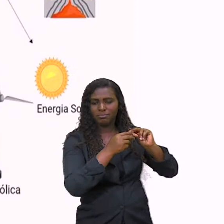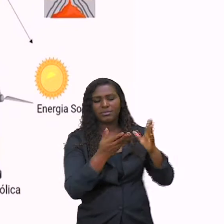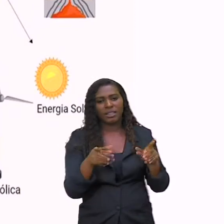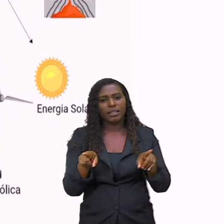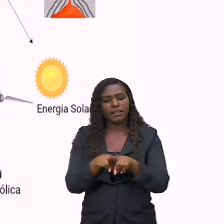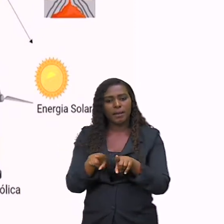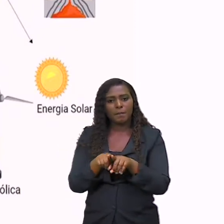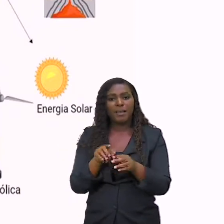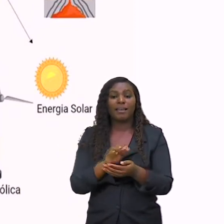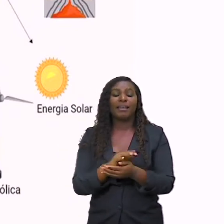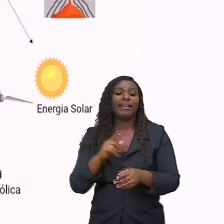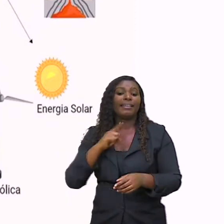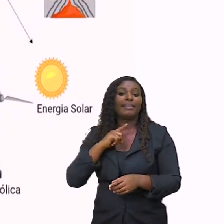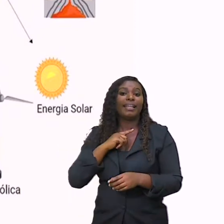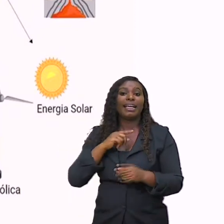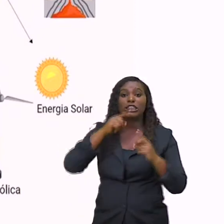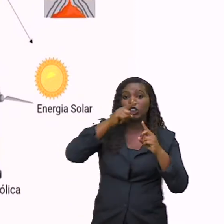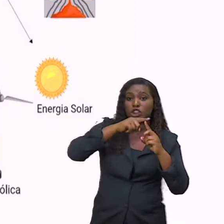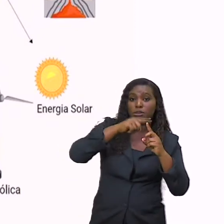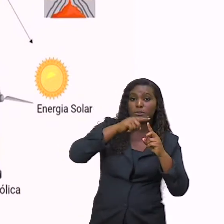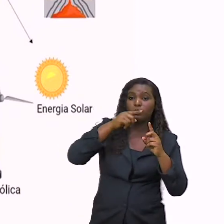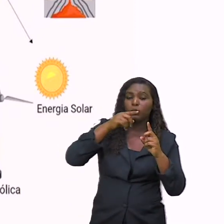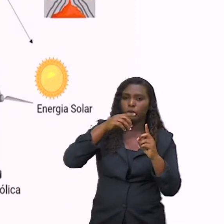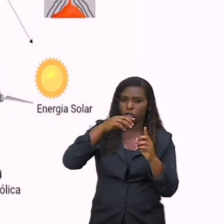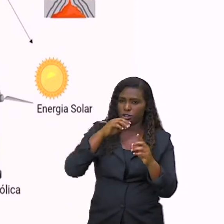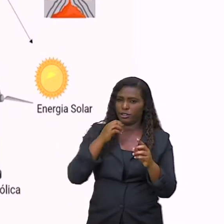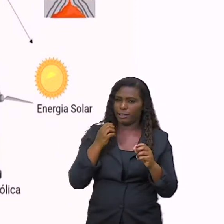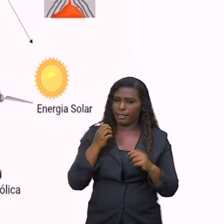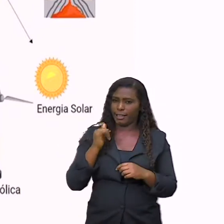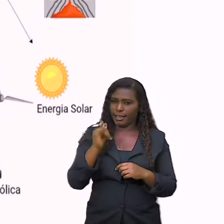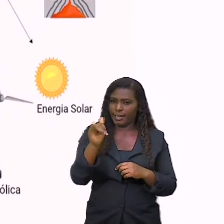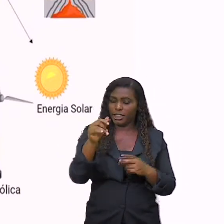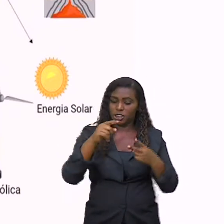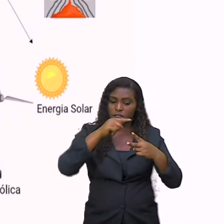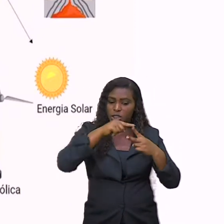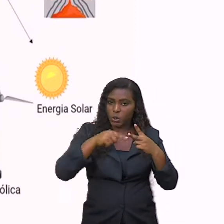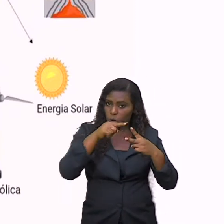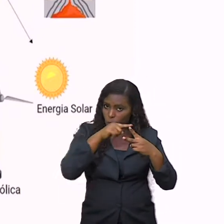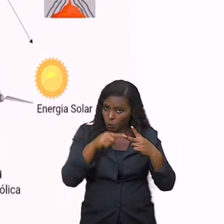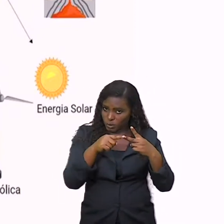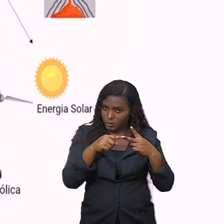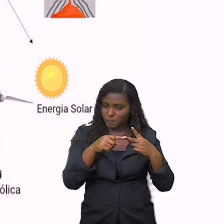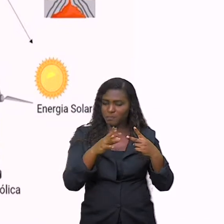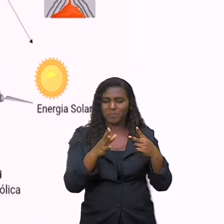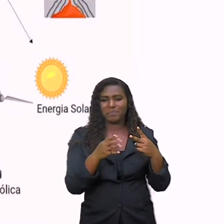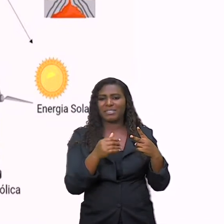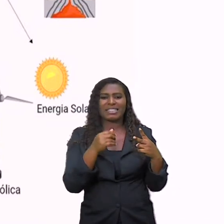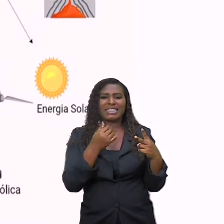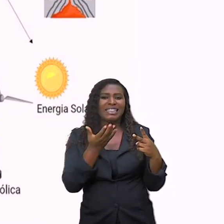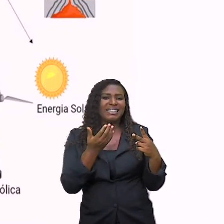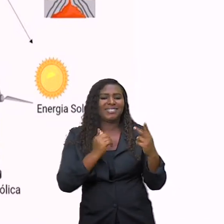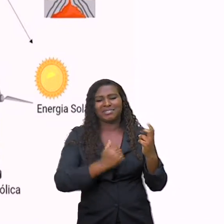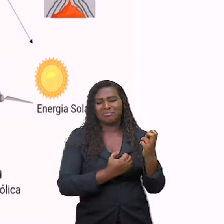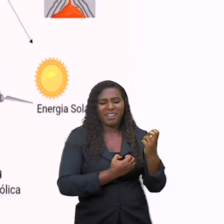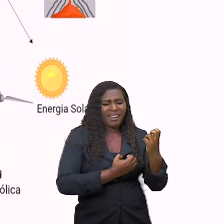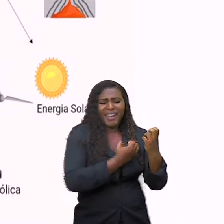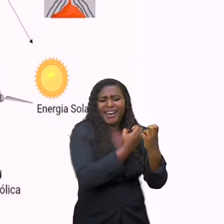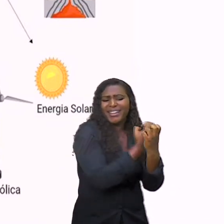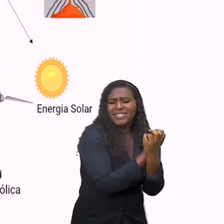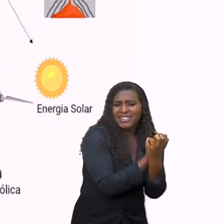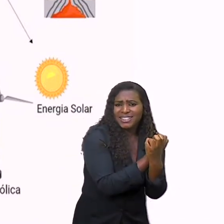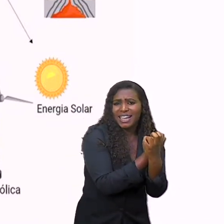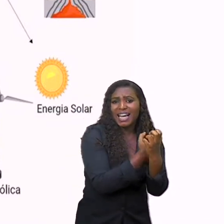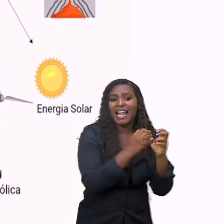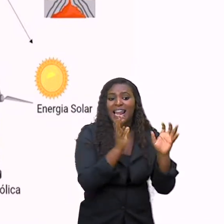não renováveis, que são energias sujas. Nesse interagir, vale lembrar que